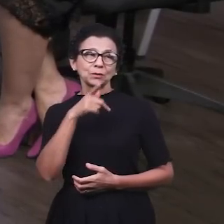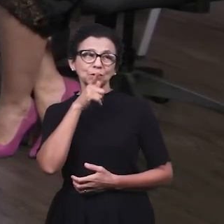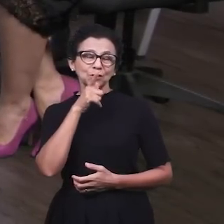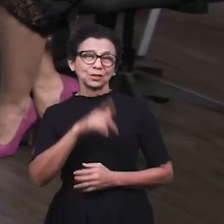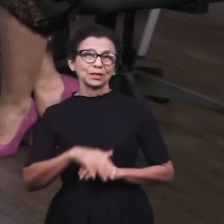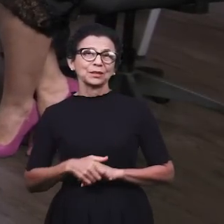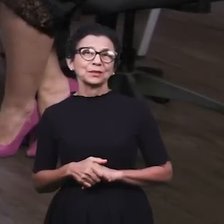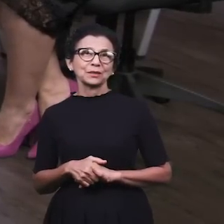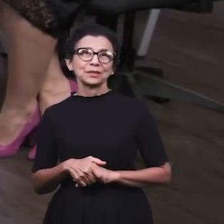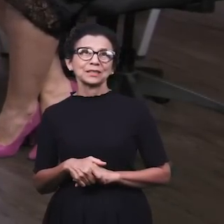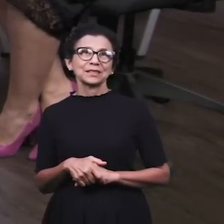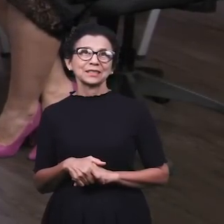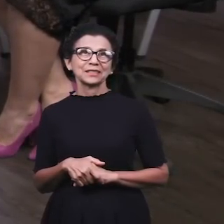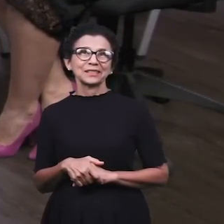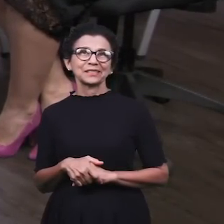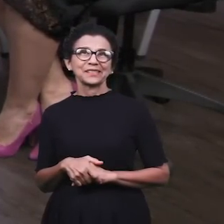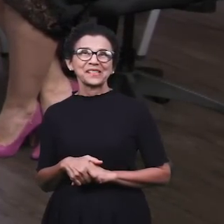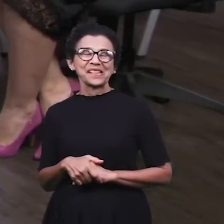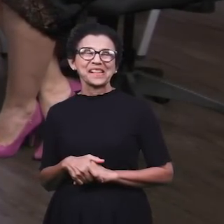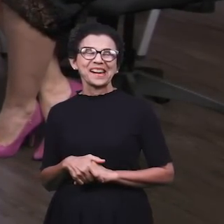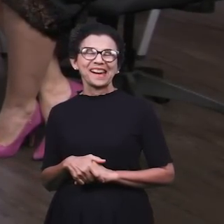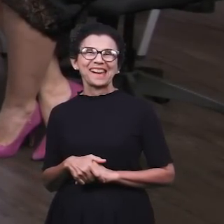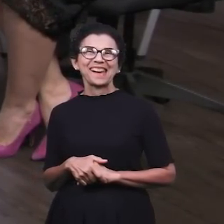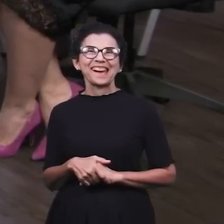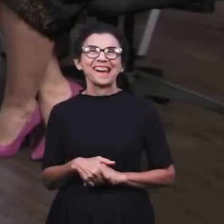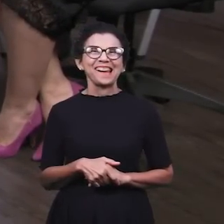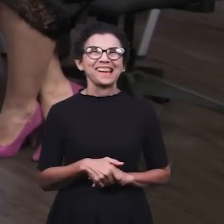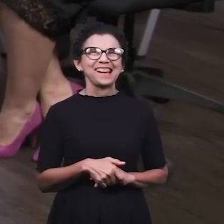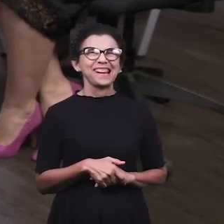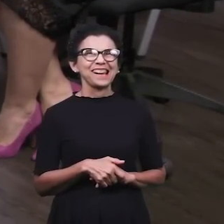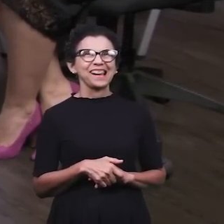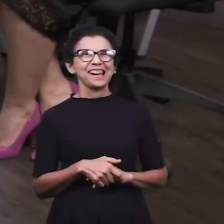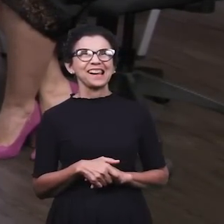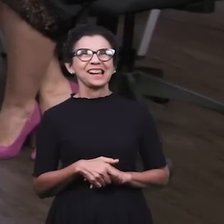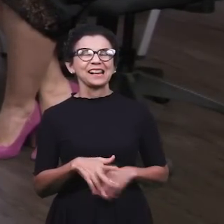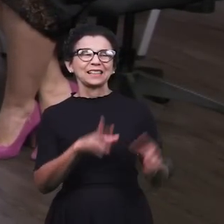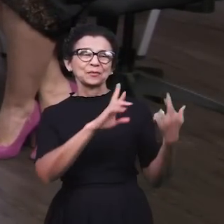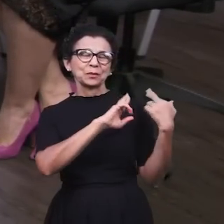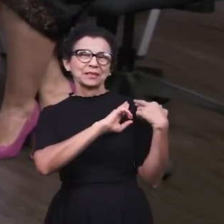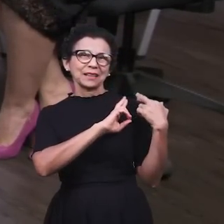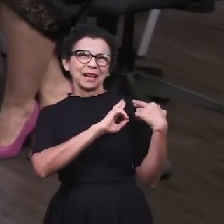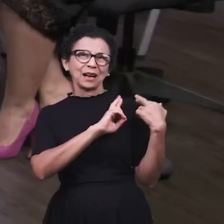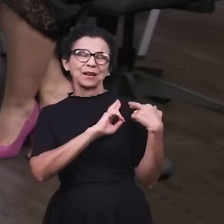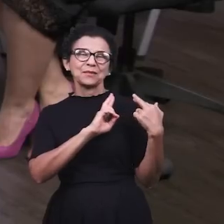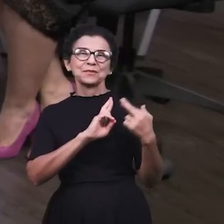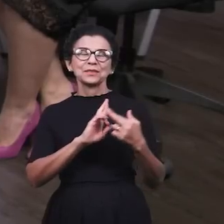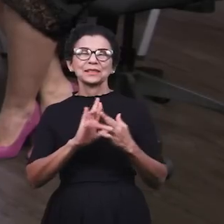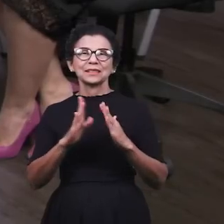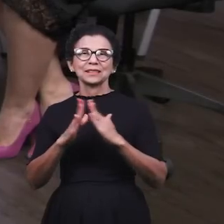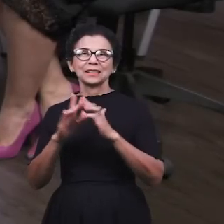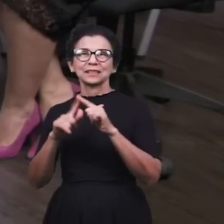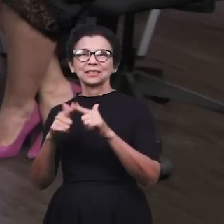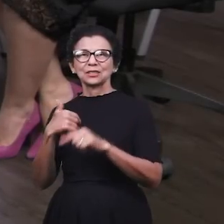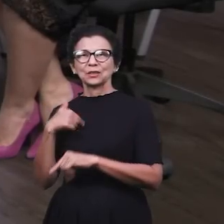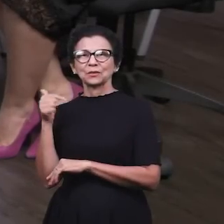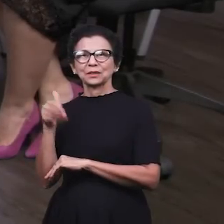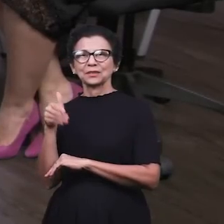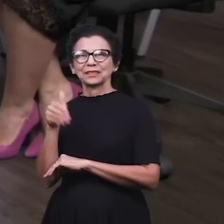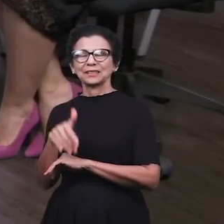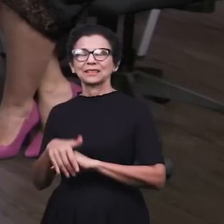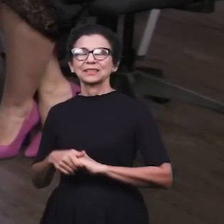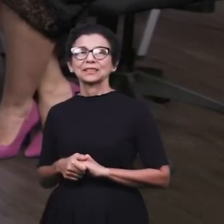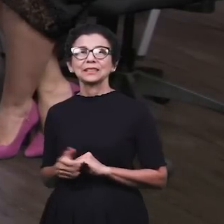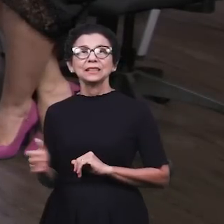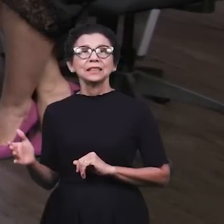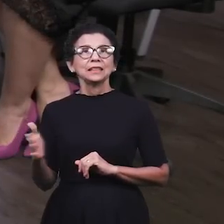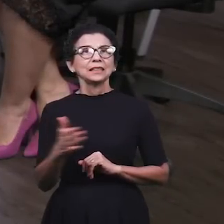Pastor Gilson. Você é culpado, né, Gilson? Eu sou culpado. Nínive, olha só, na semana passada, a gente teve que ir